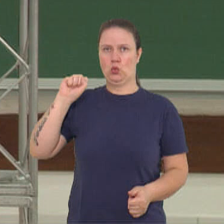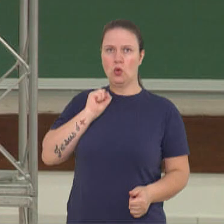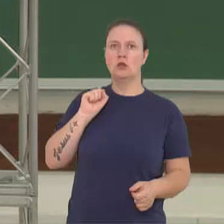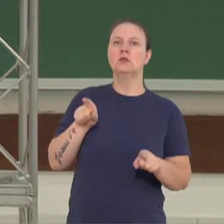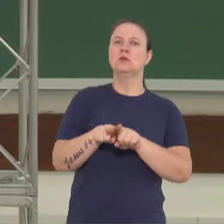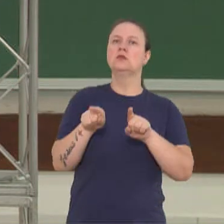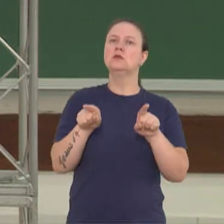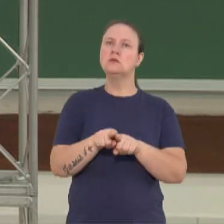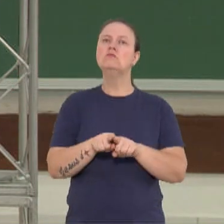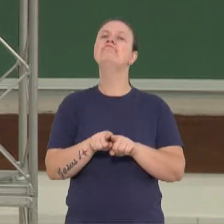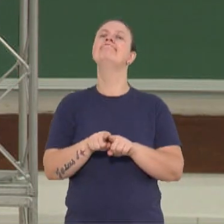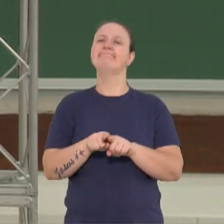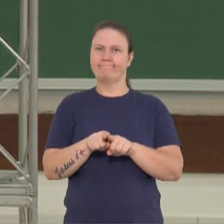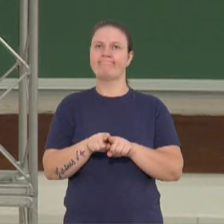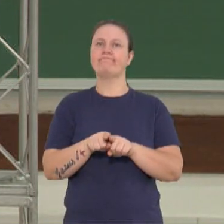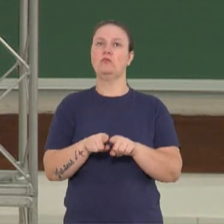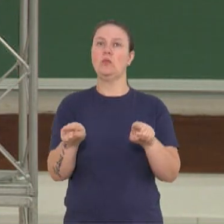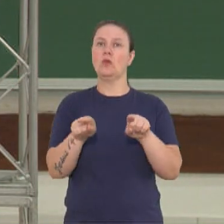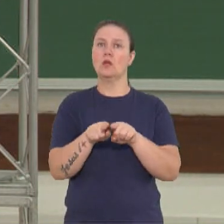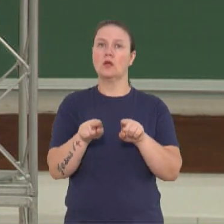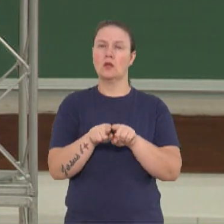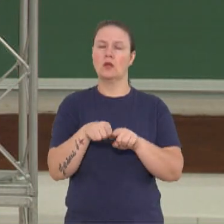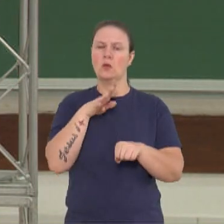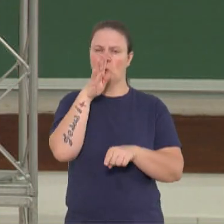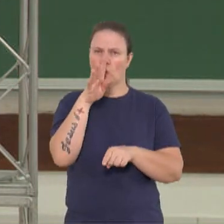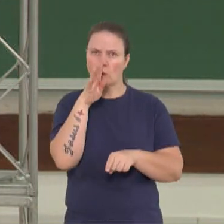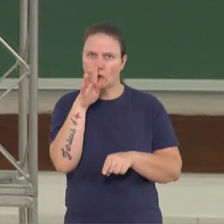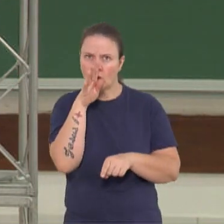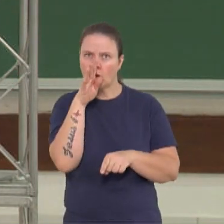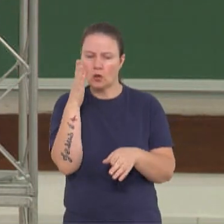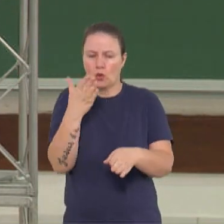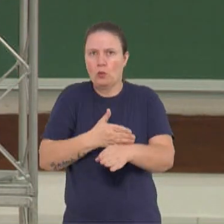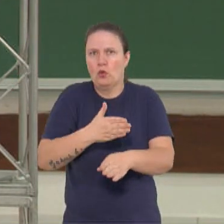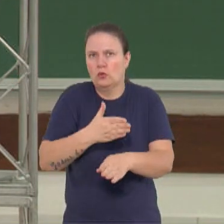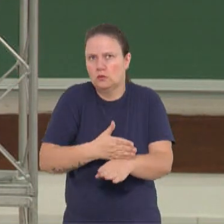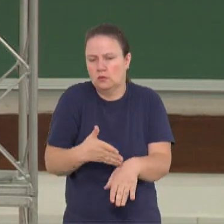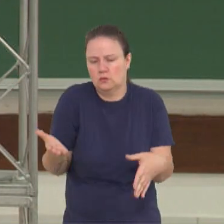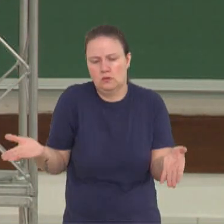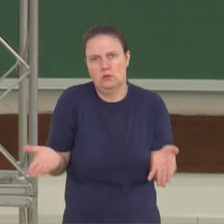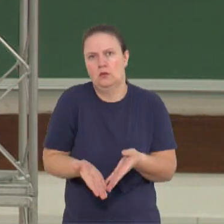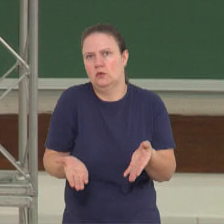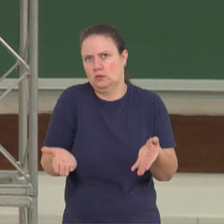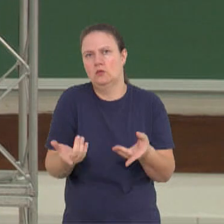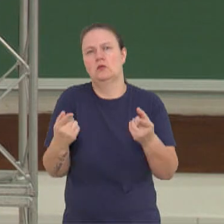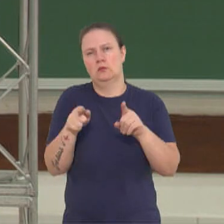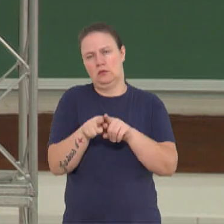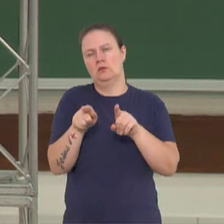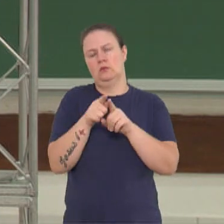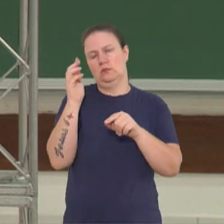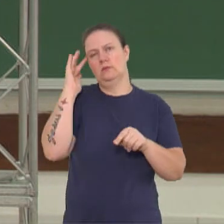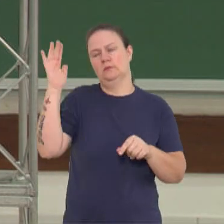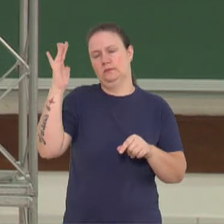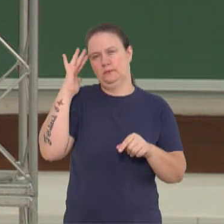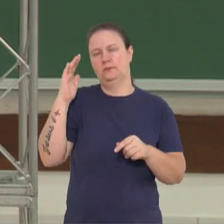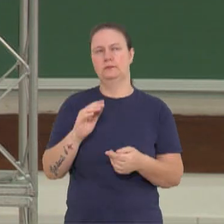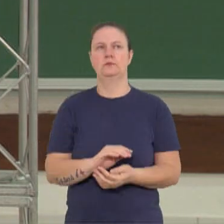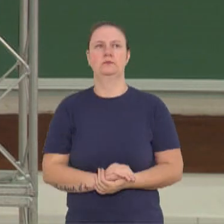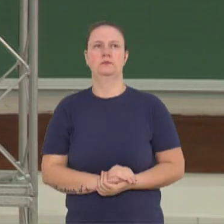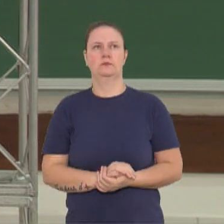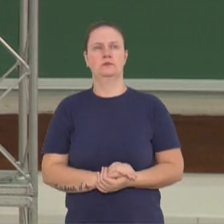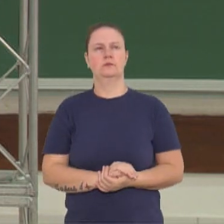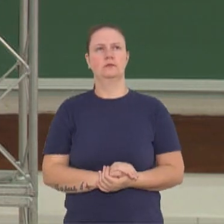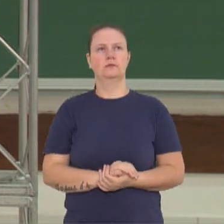ter doxografia, como também a crítica dos filósofos modernos e contemporâneos ao pensamento deles.